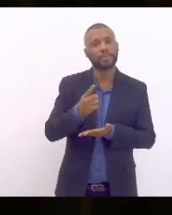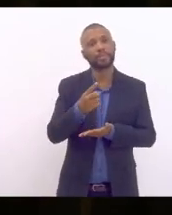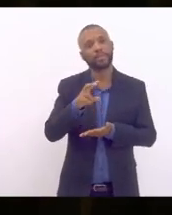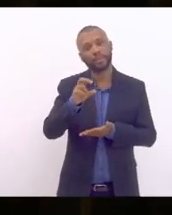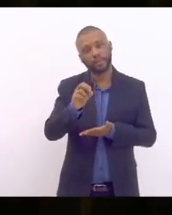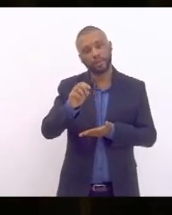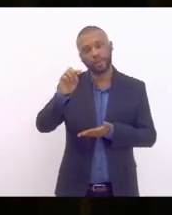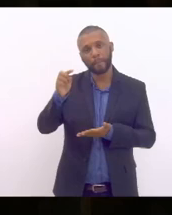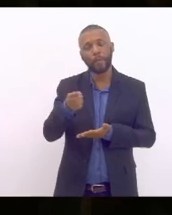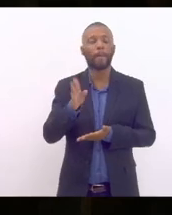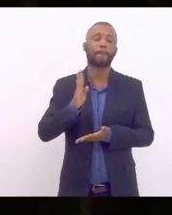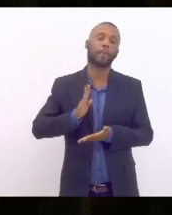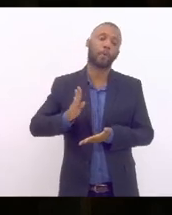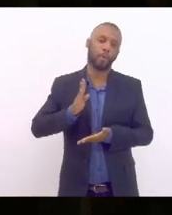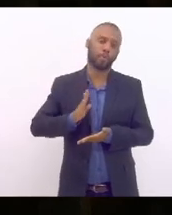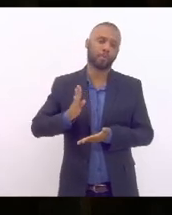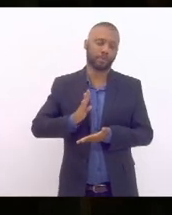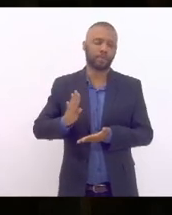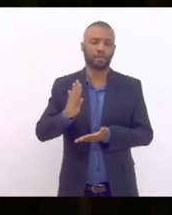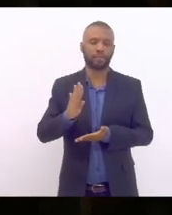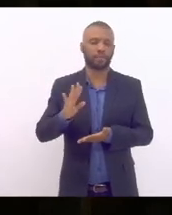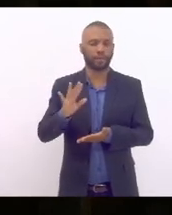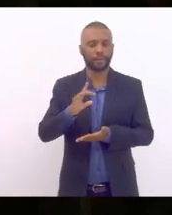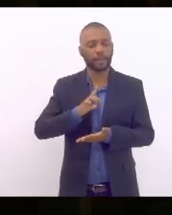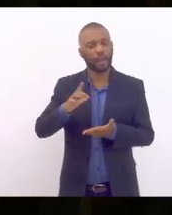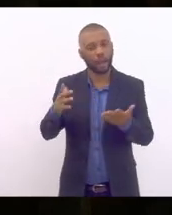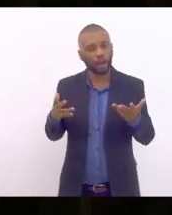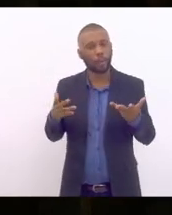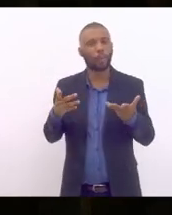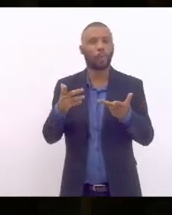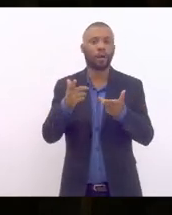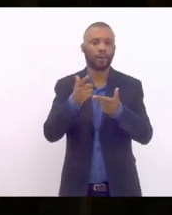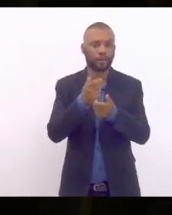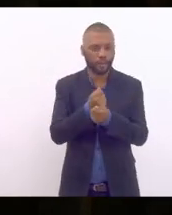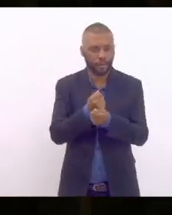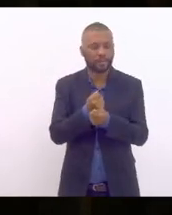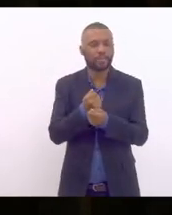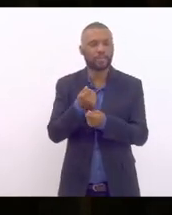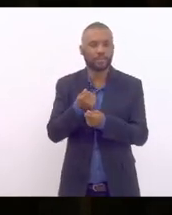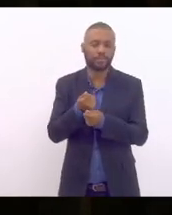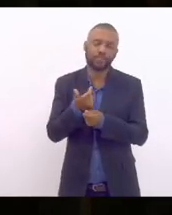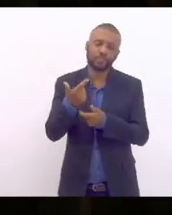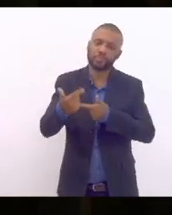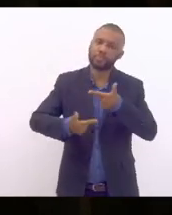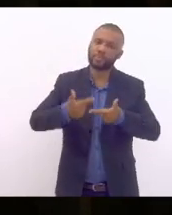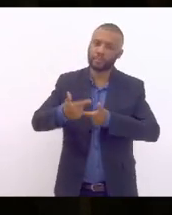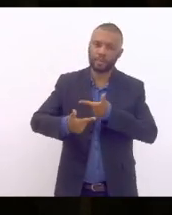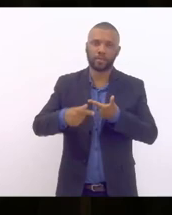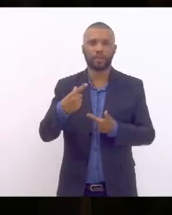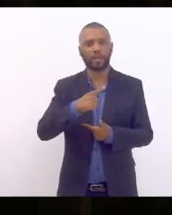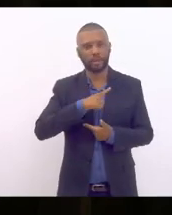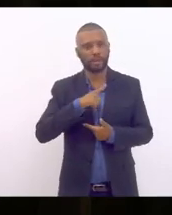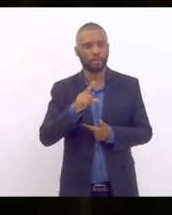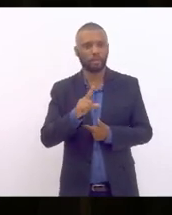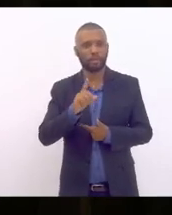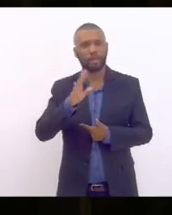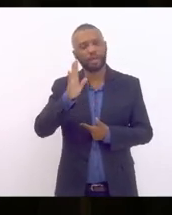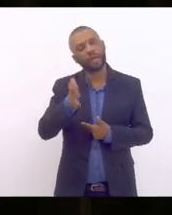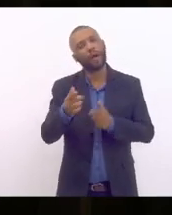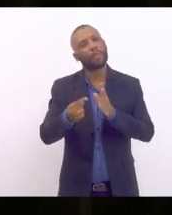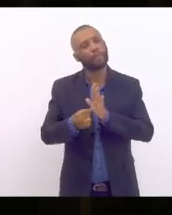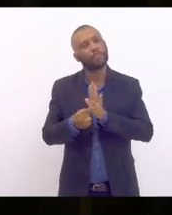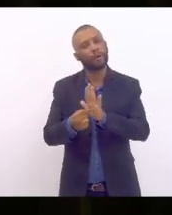bolsas para que de forma com qualidade com excelência acadêmica que nós já possuímos a gente